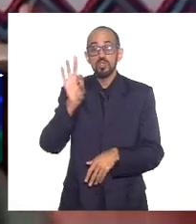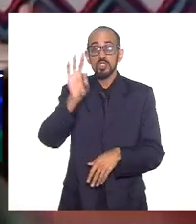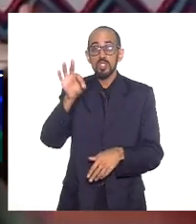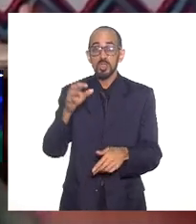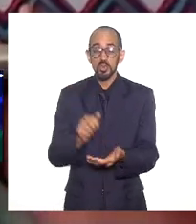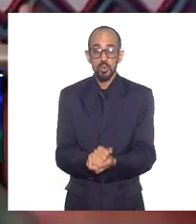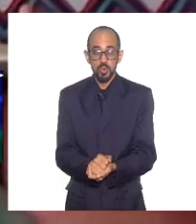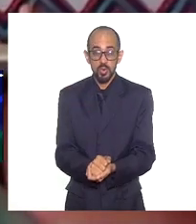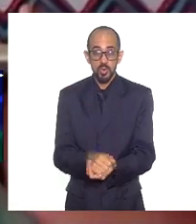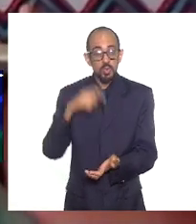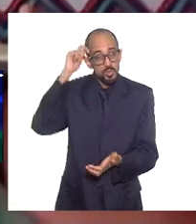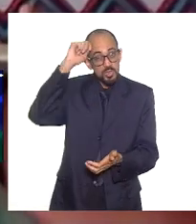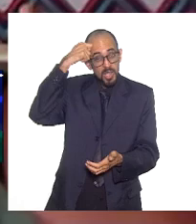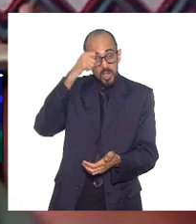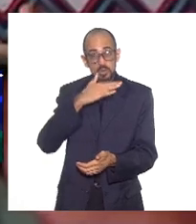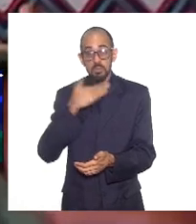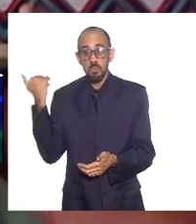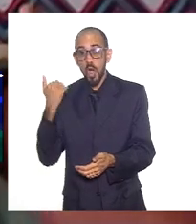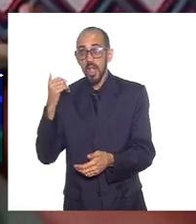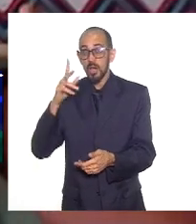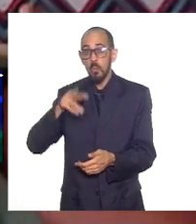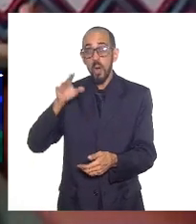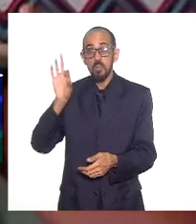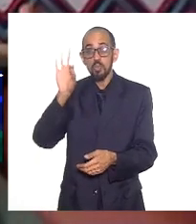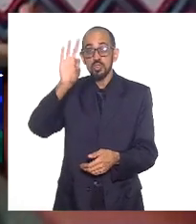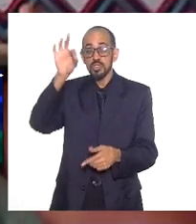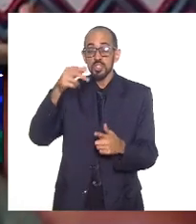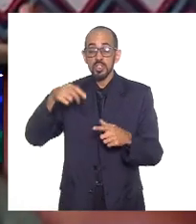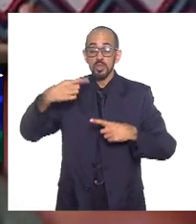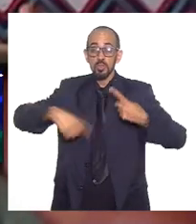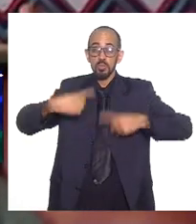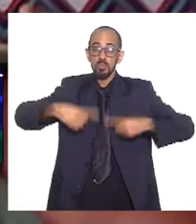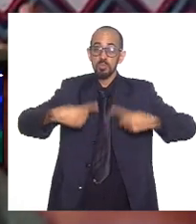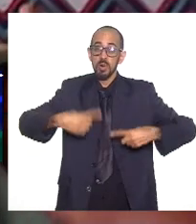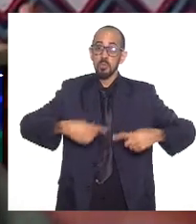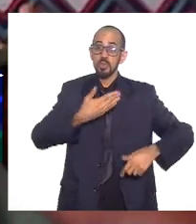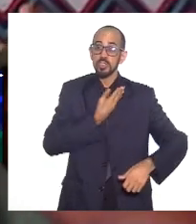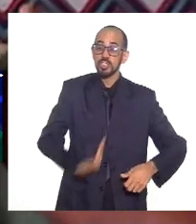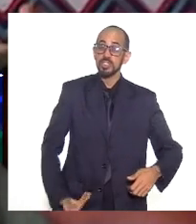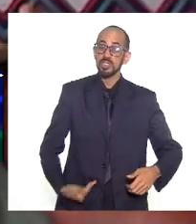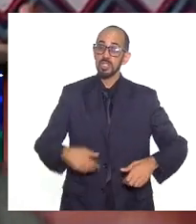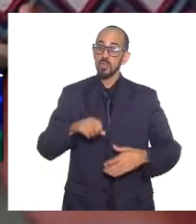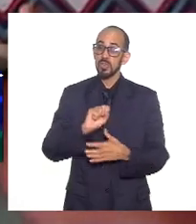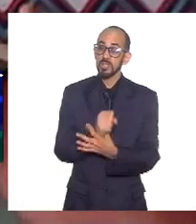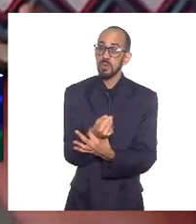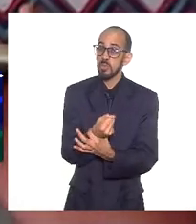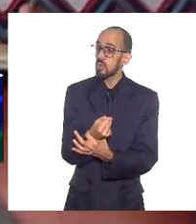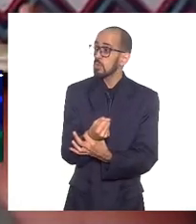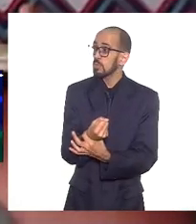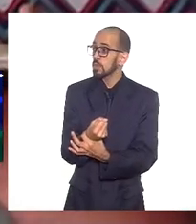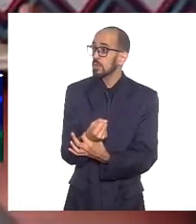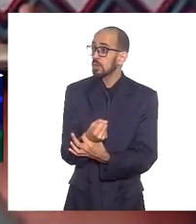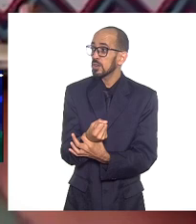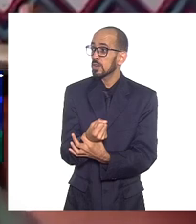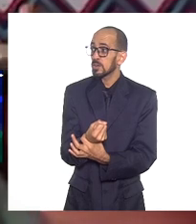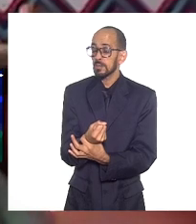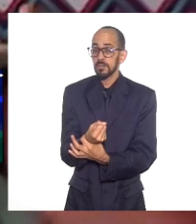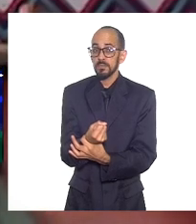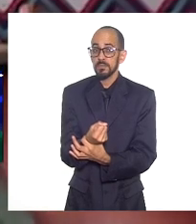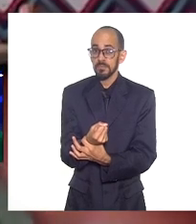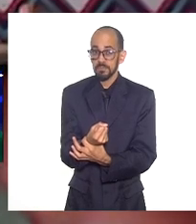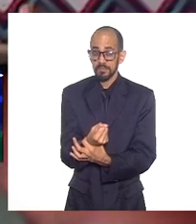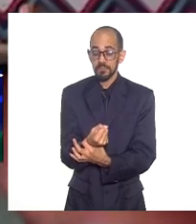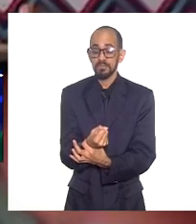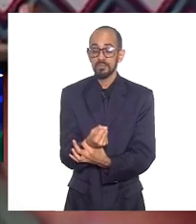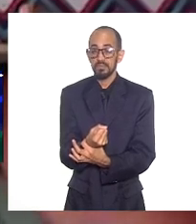como moscas, a serviço de uma política de segurança pública que não nos serve mais. Era isso que a gente deveria